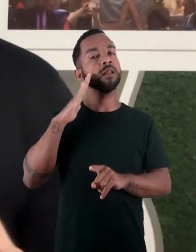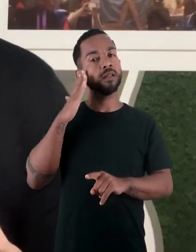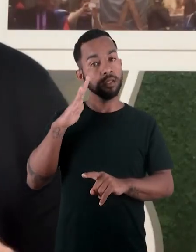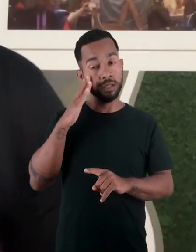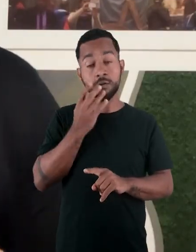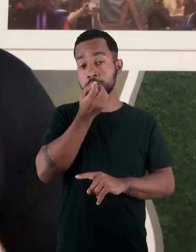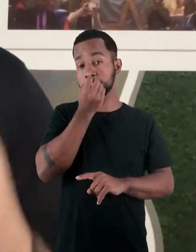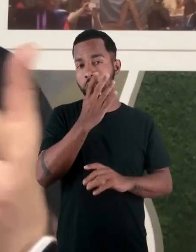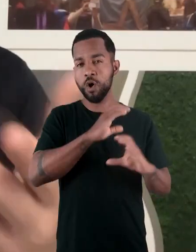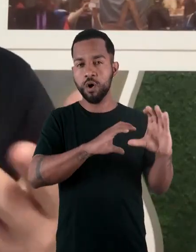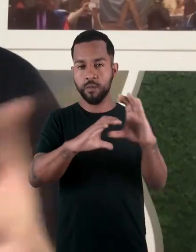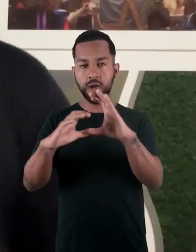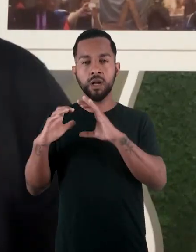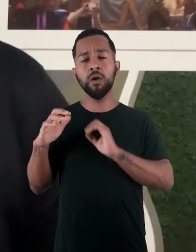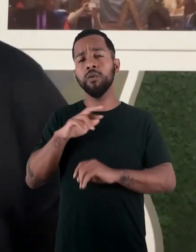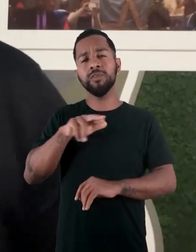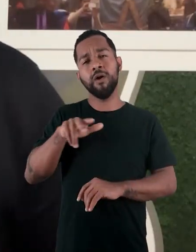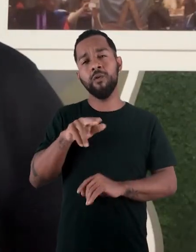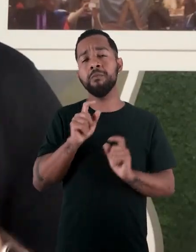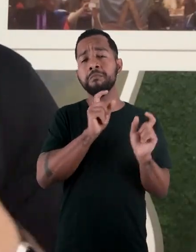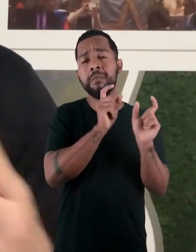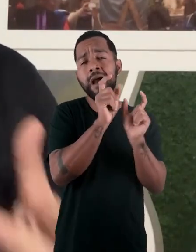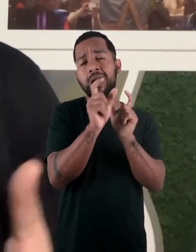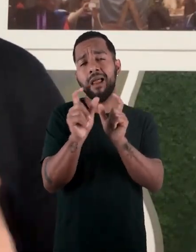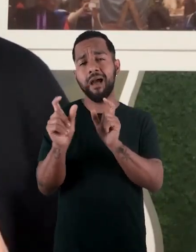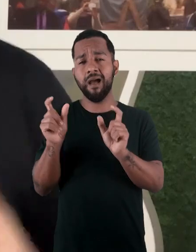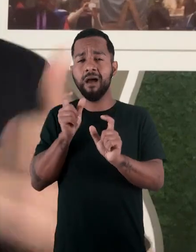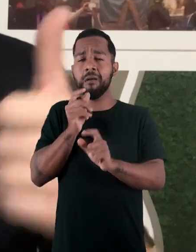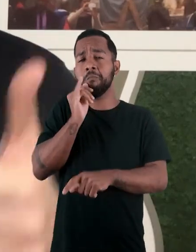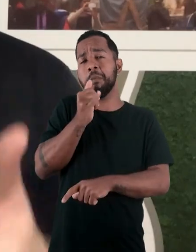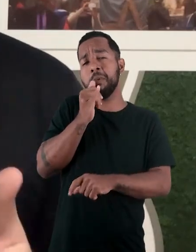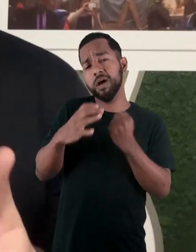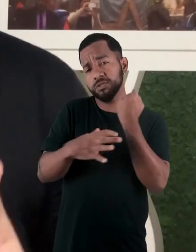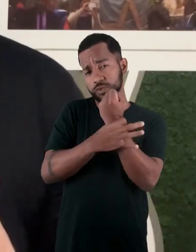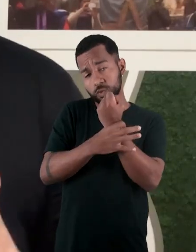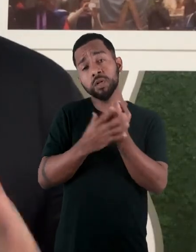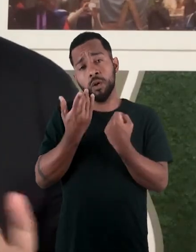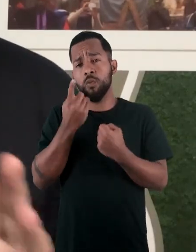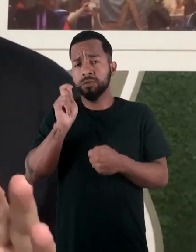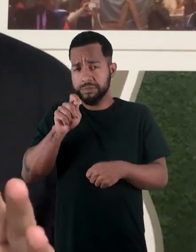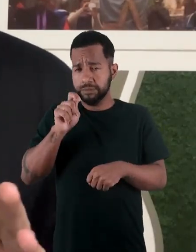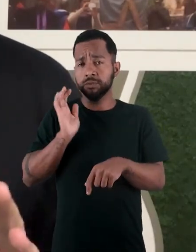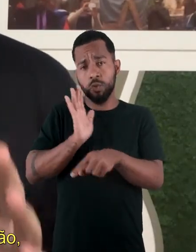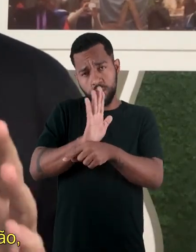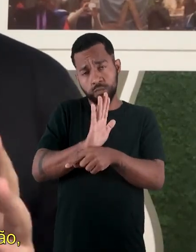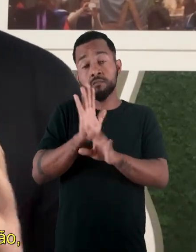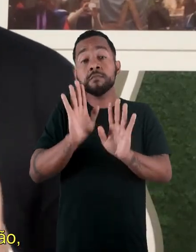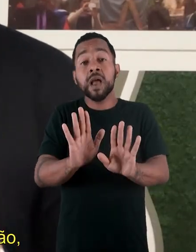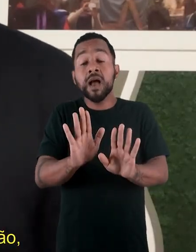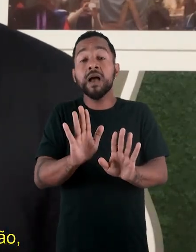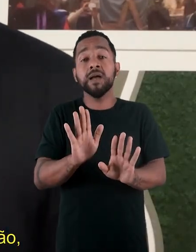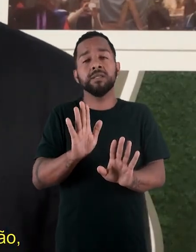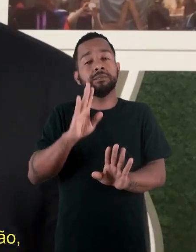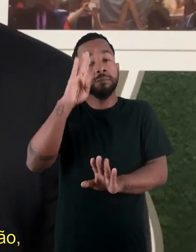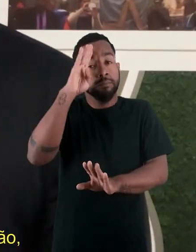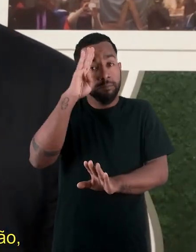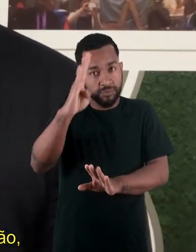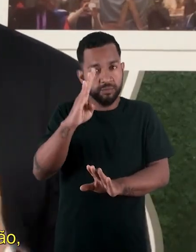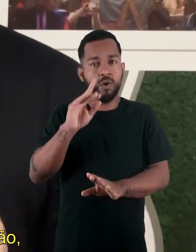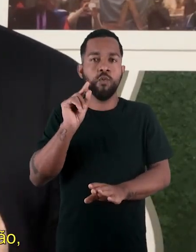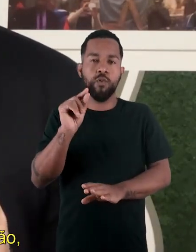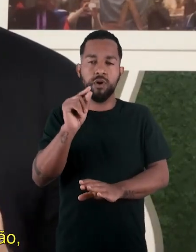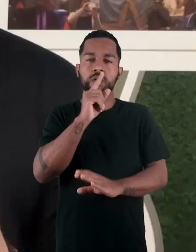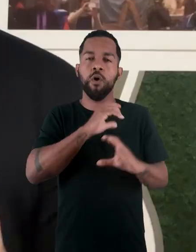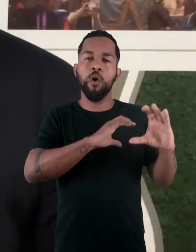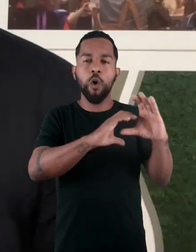boa comunicação, ela não é aquela que tem boas palavras, que tem uma oratória segura, isso também contribui, é lógico, mas é fundamental que a